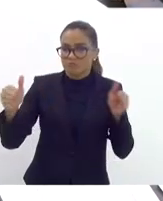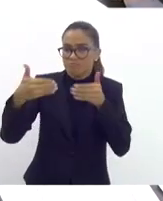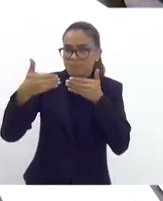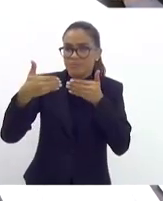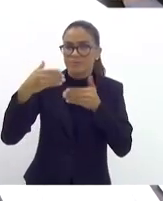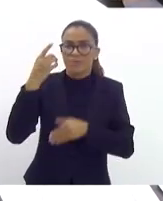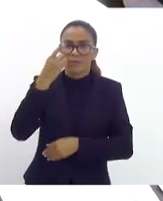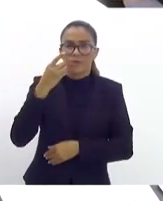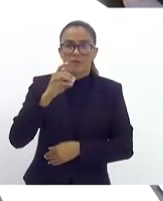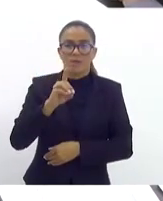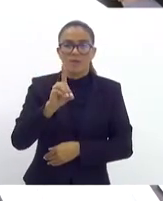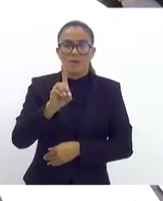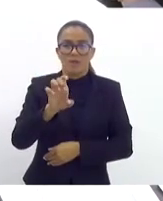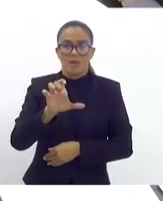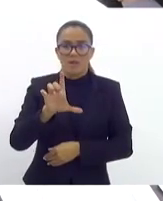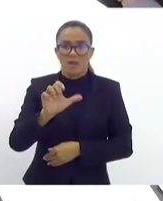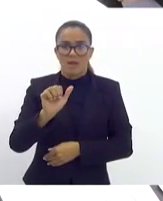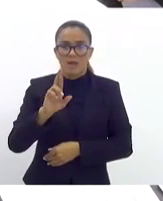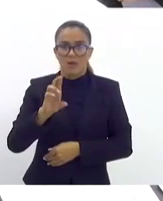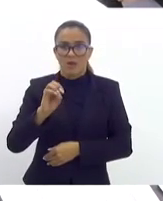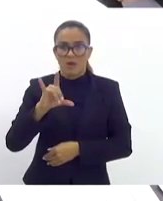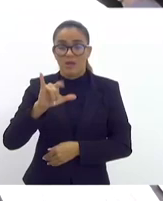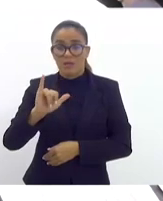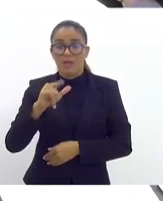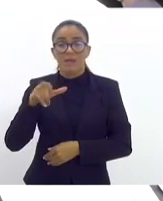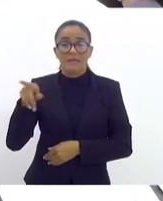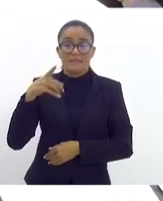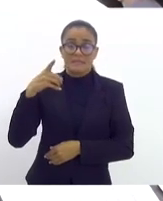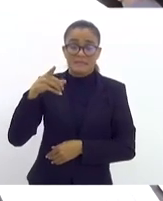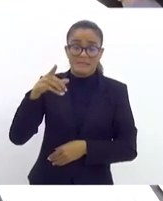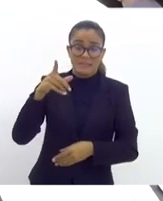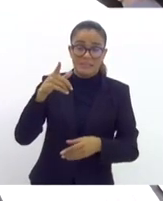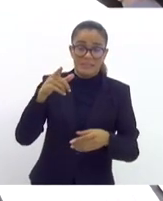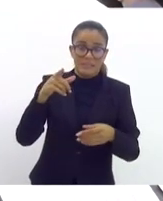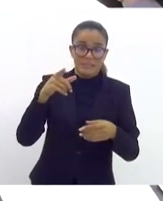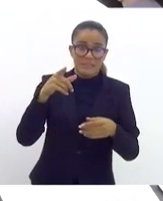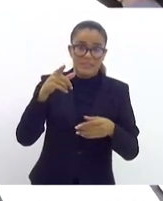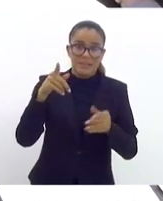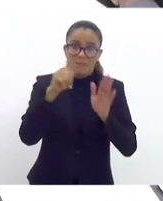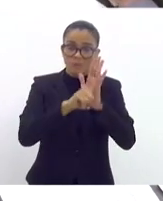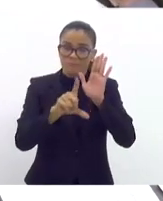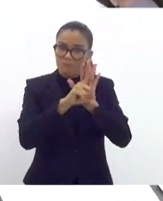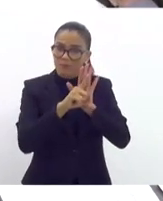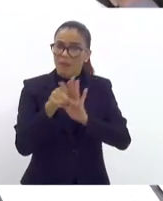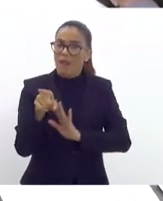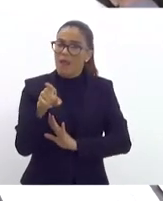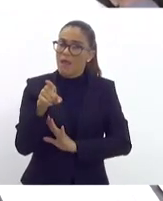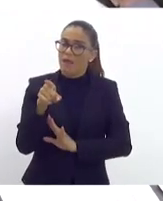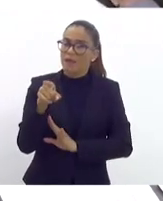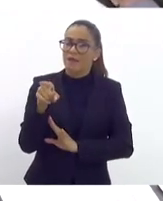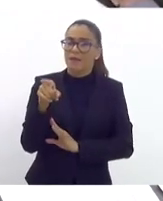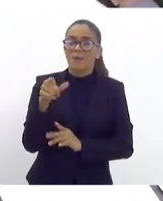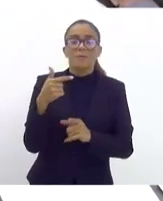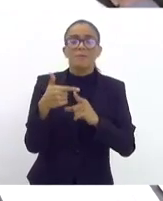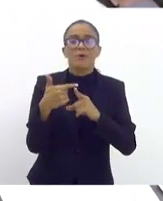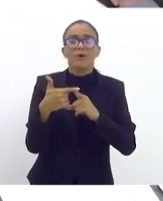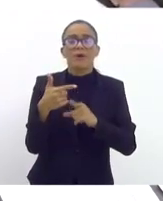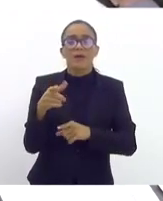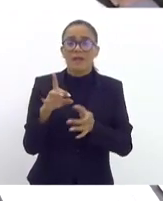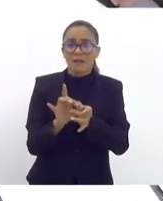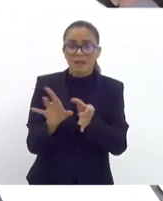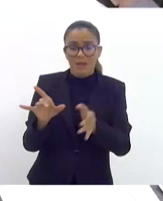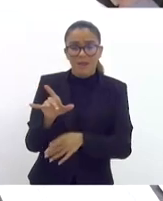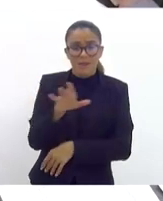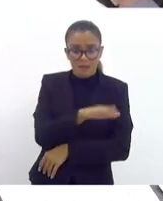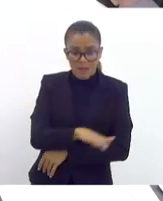é na verdade o projeto do deputado Pedro Ricardo é muito meditório o Guilherme porque na verdade ele permite